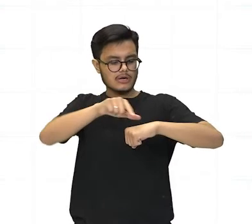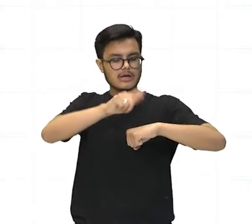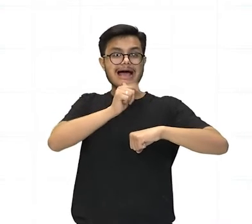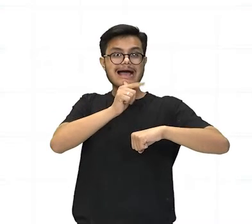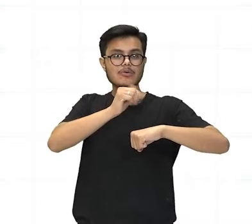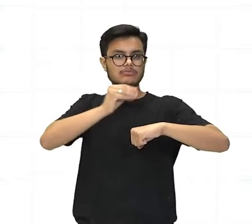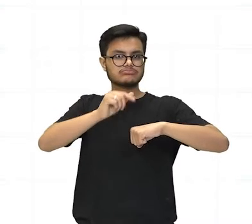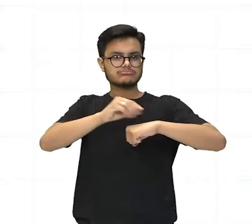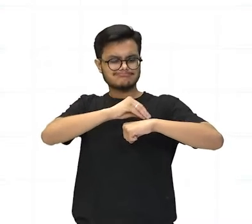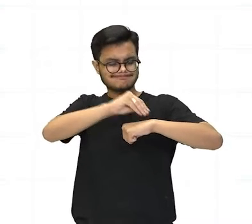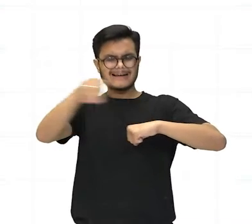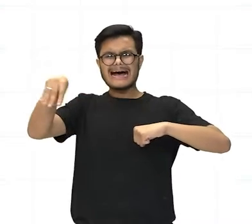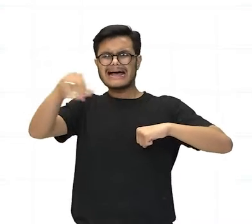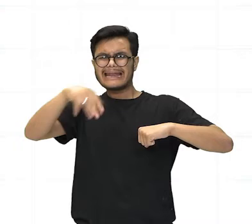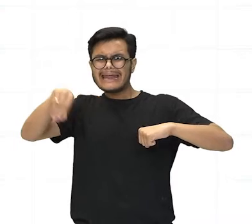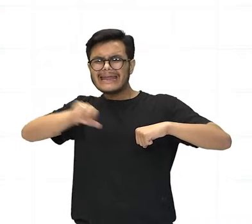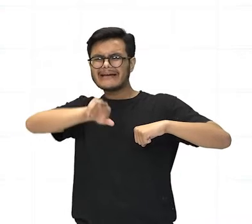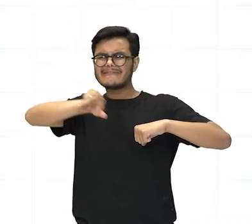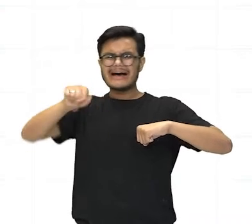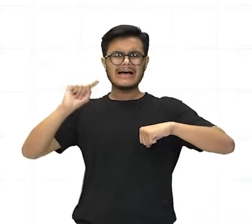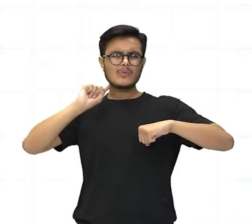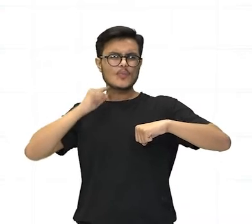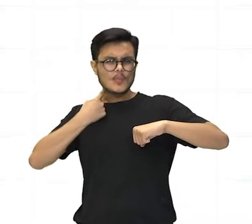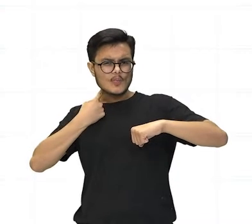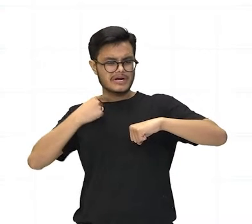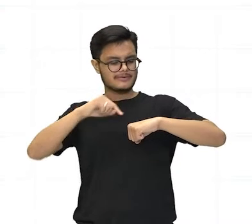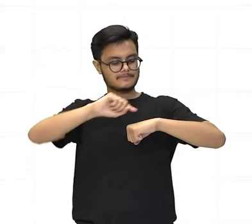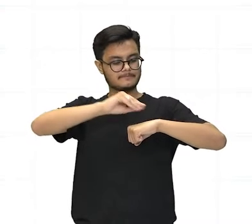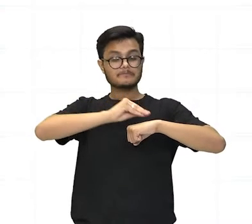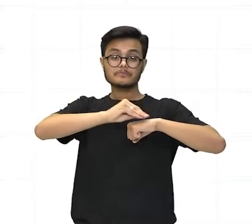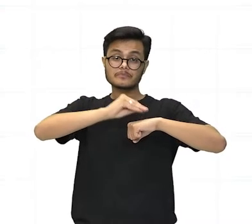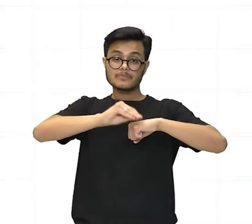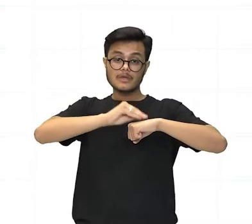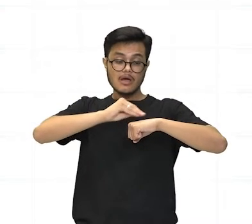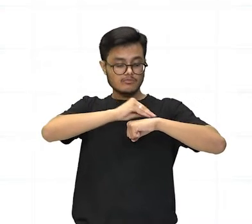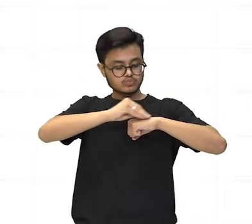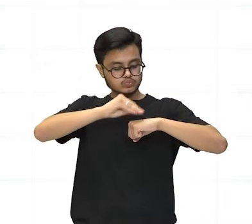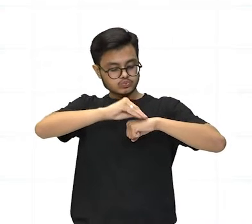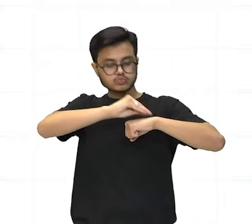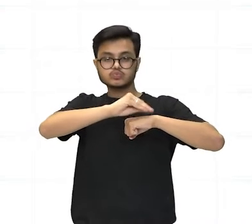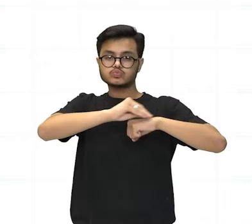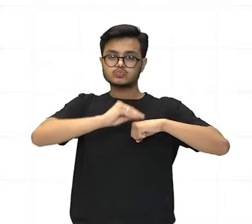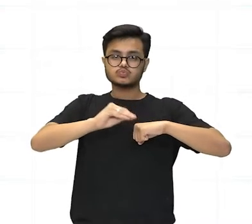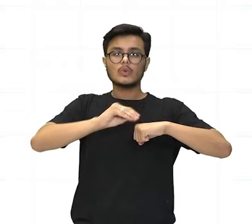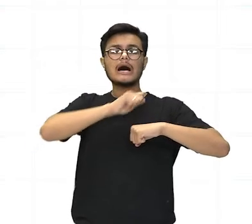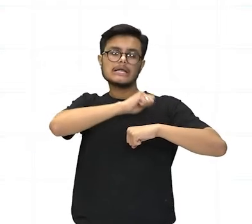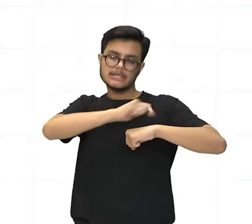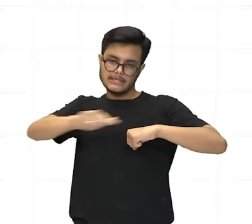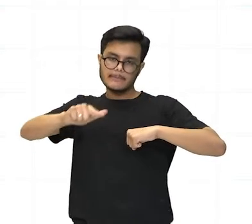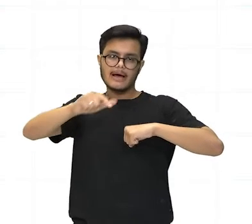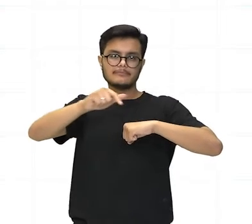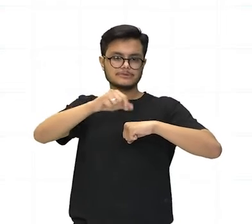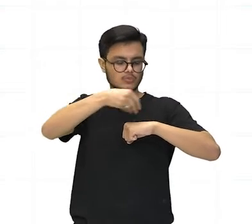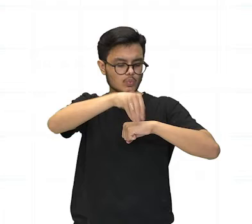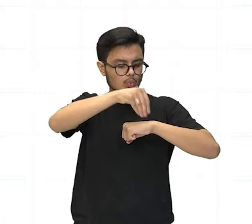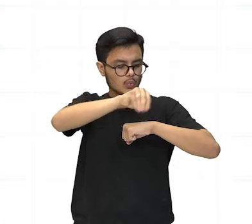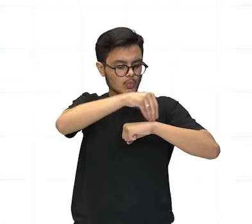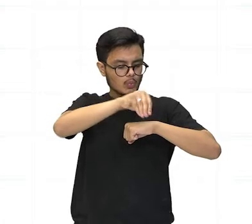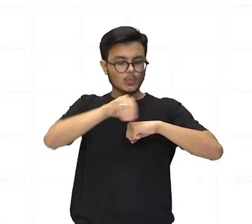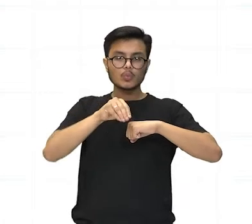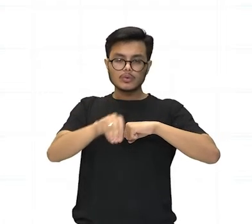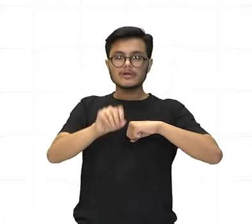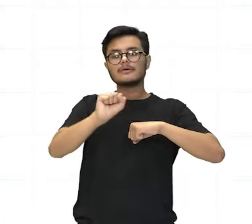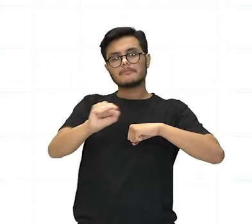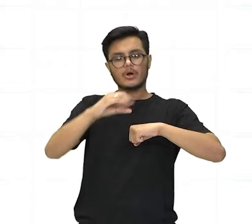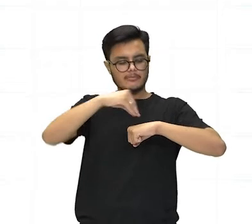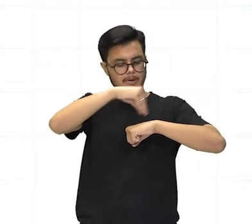areia, a terra ou o barro que se encontra ali, vocês devem usar uma gaze para retirar as partículas que ficaram